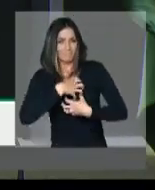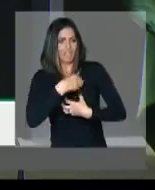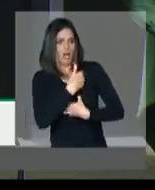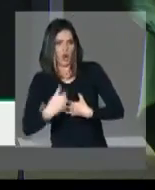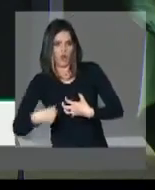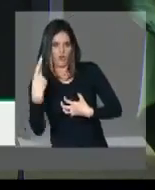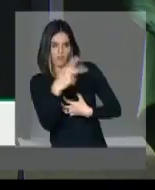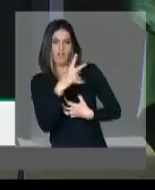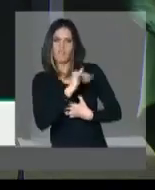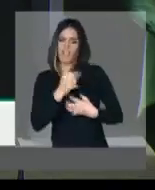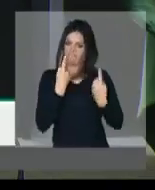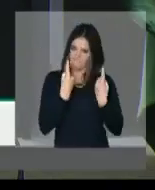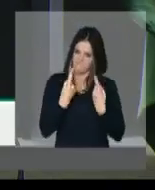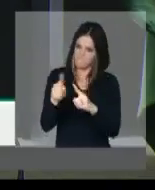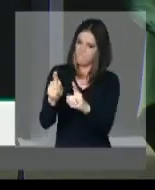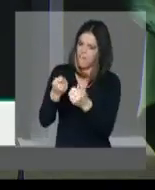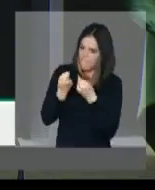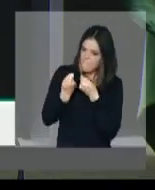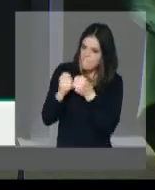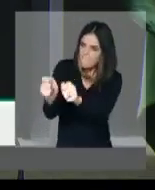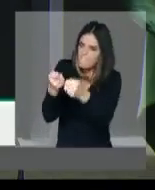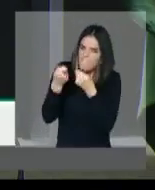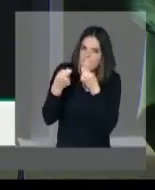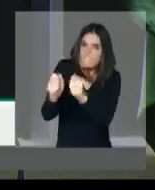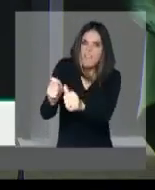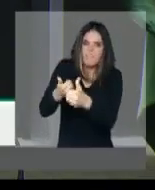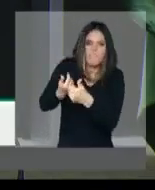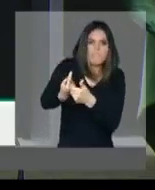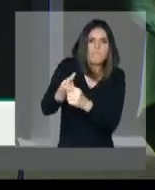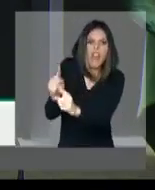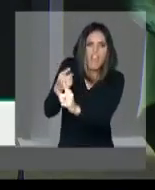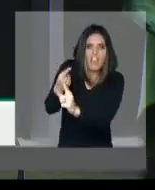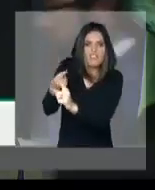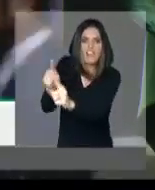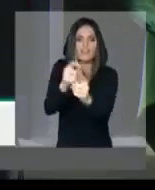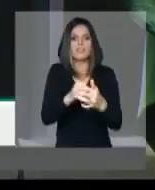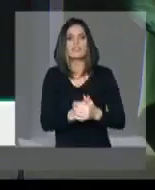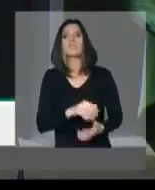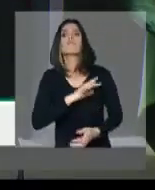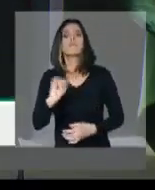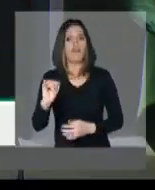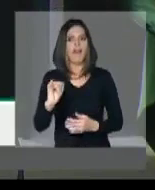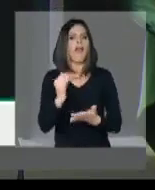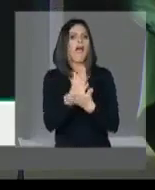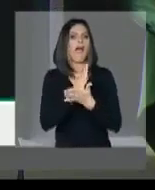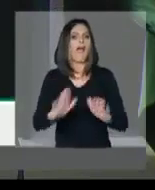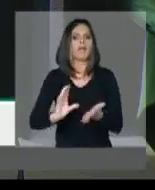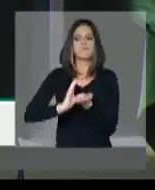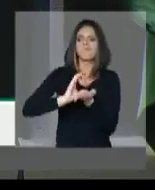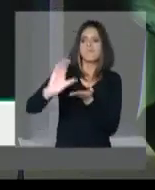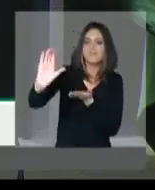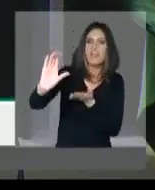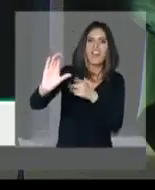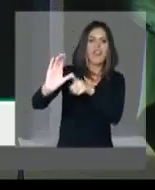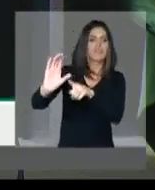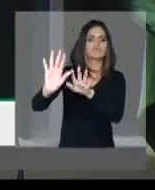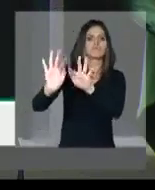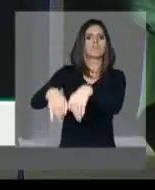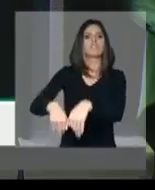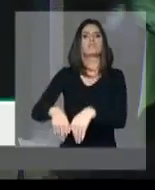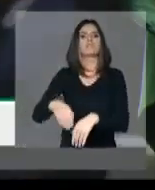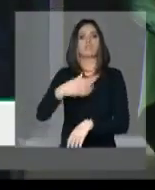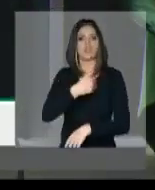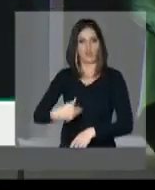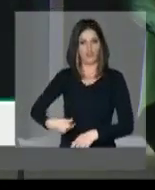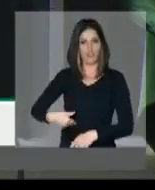seu governo será perseguido, que vai fechar as torneiras do governo federal para os estados do